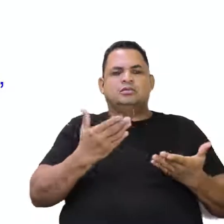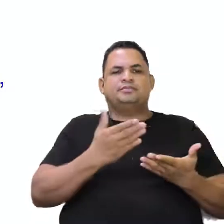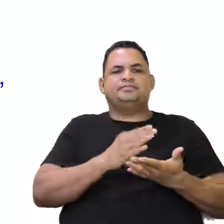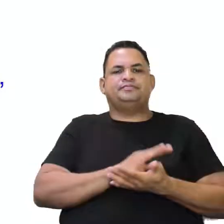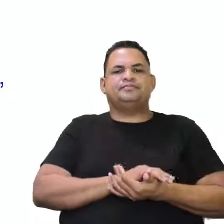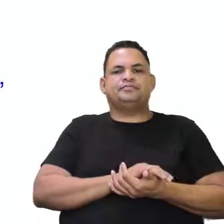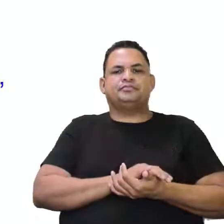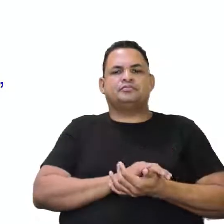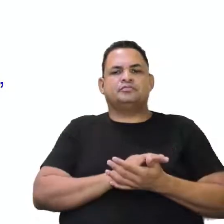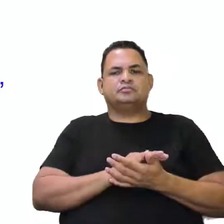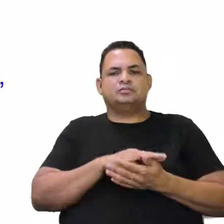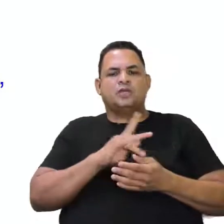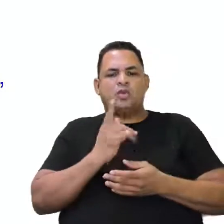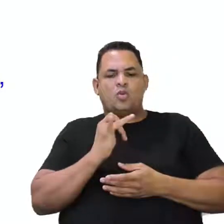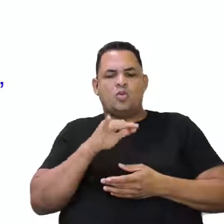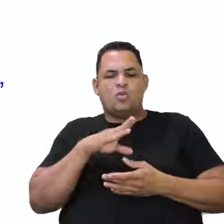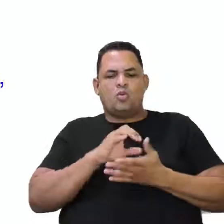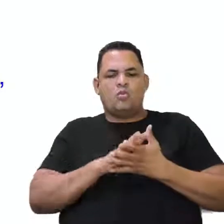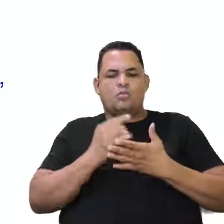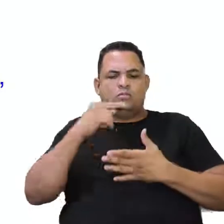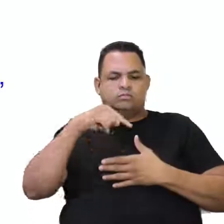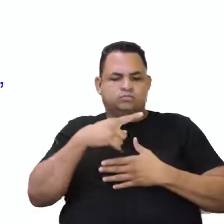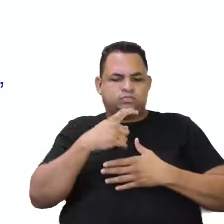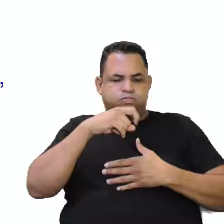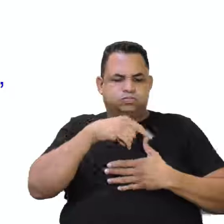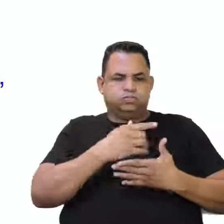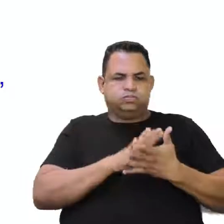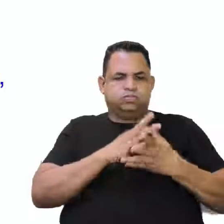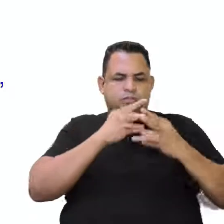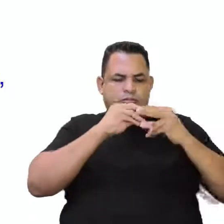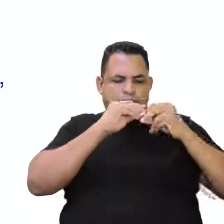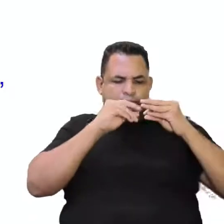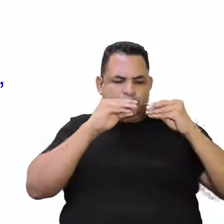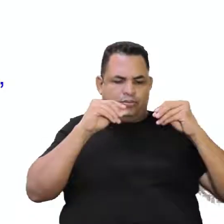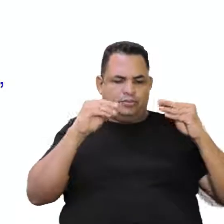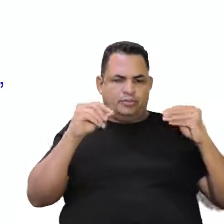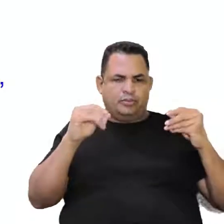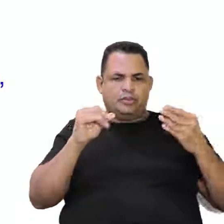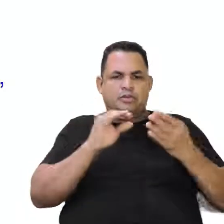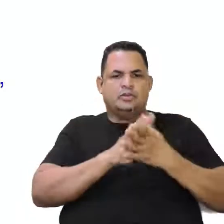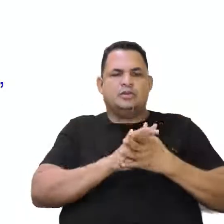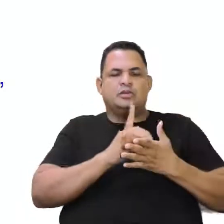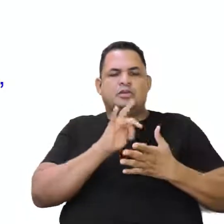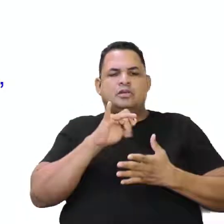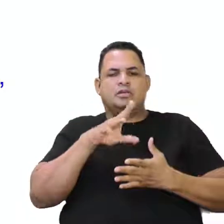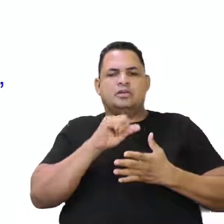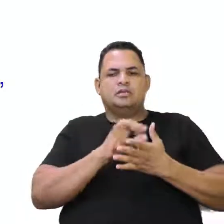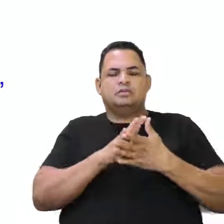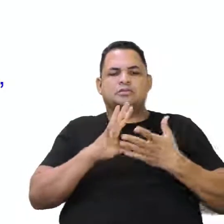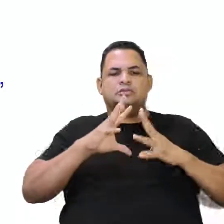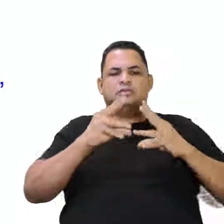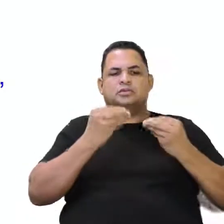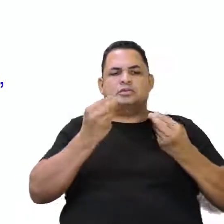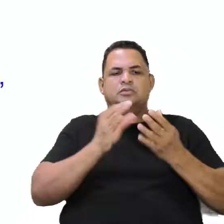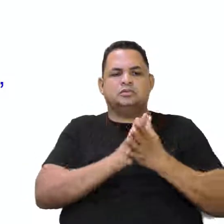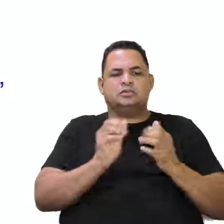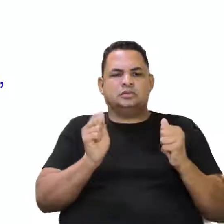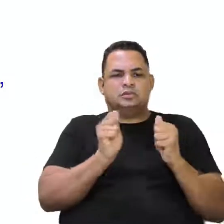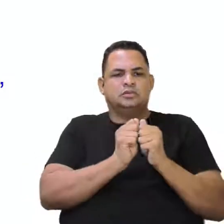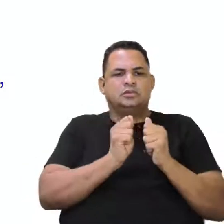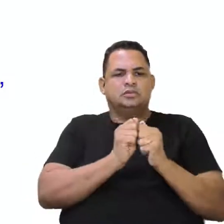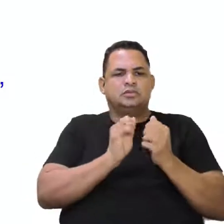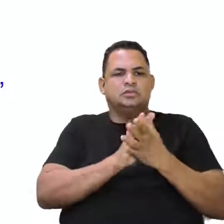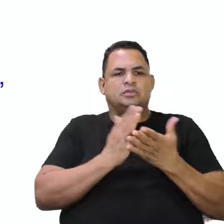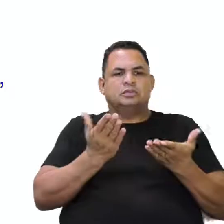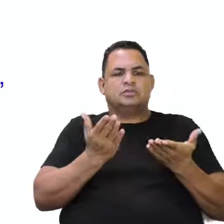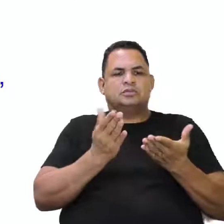partir do humus de minhocas, a partir do processo de decomposição, a ação dos líquens, tudo isso junto